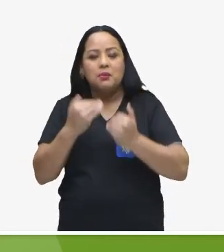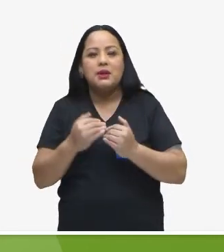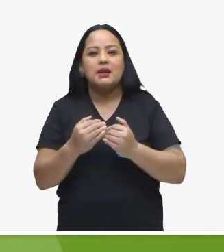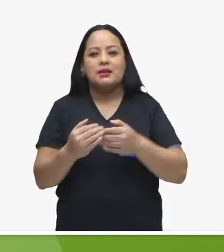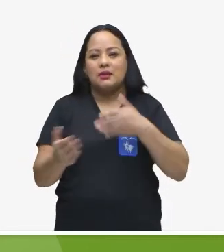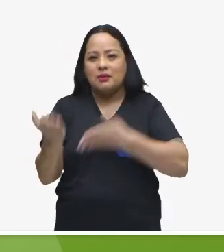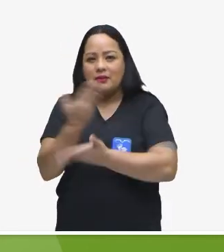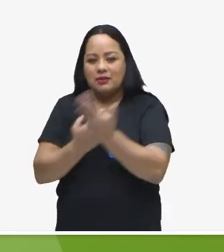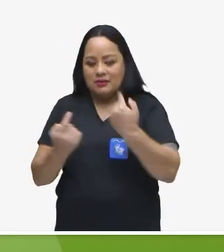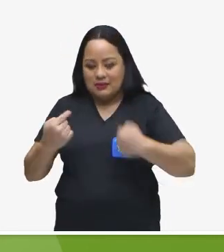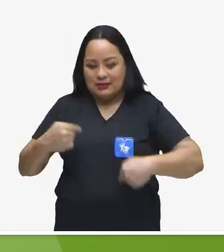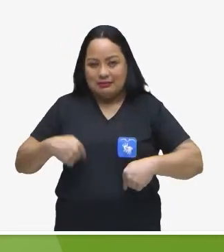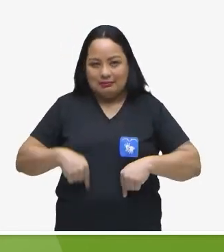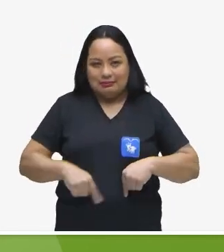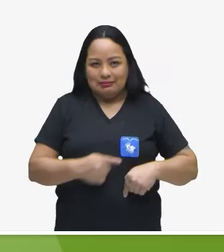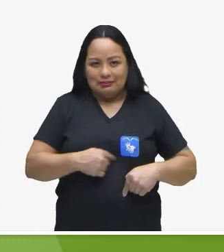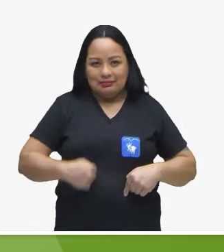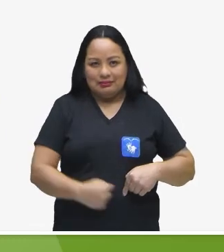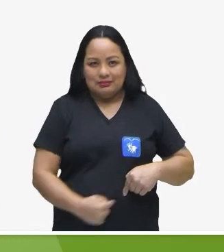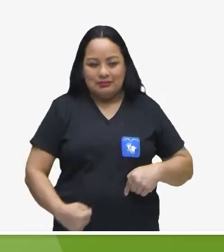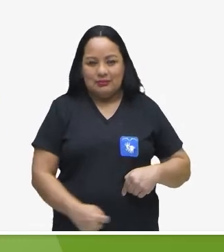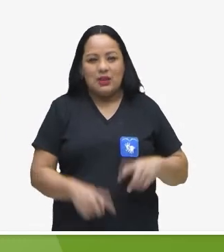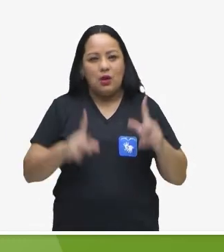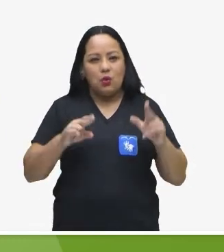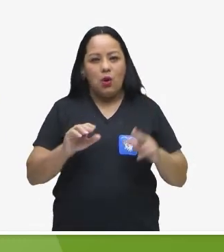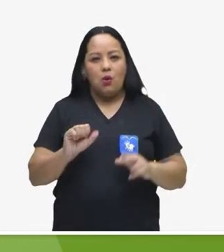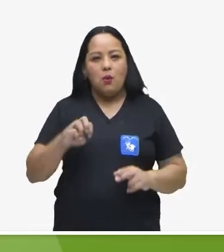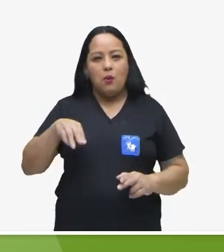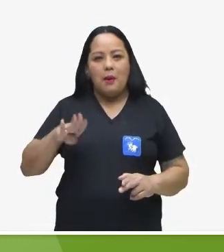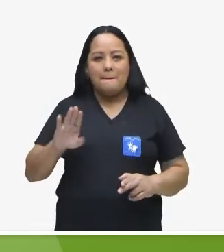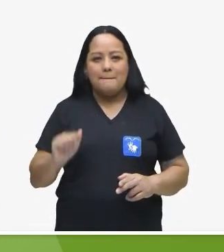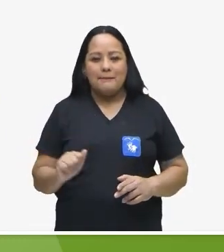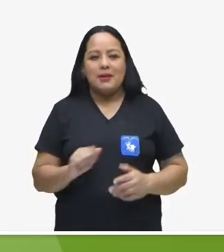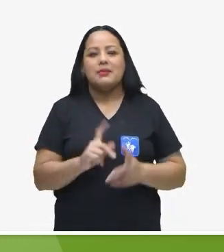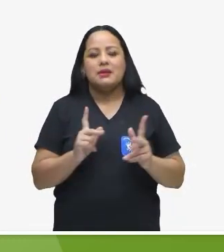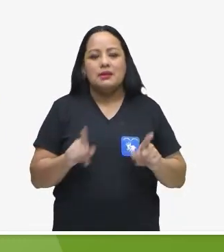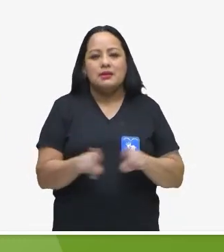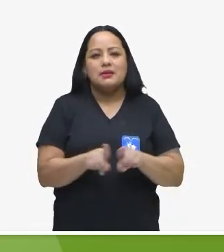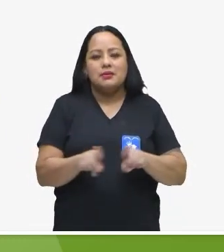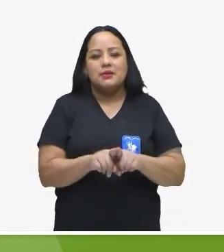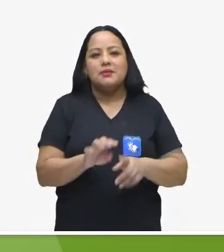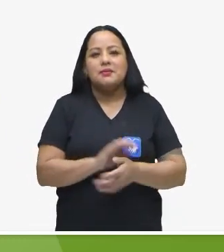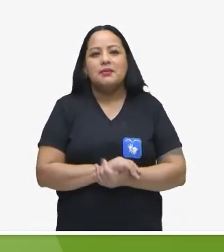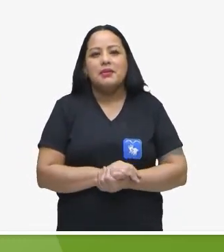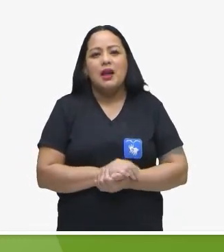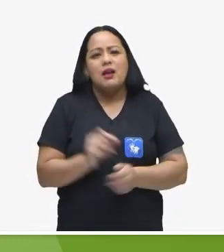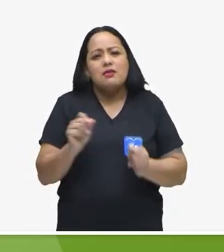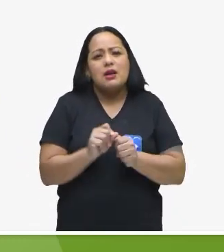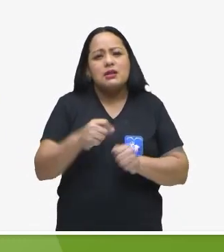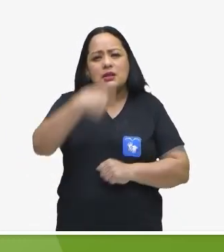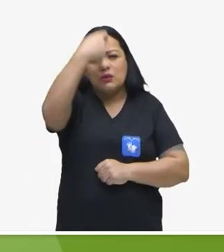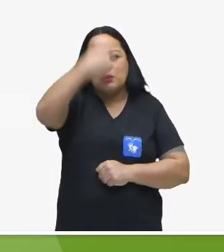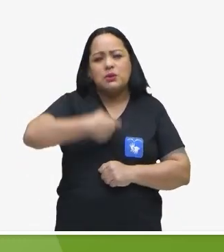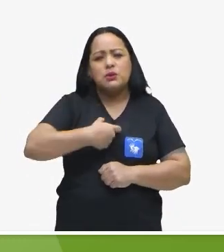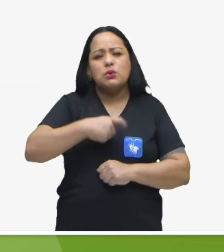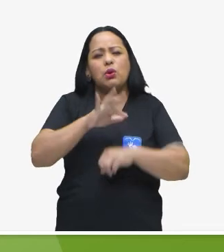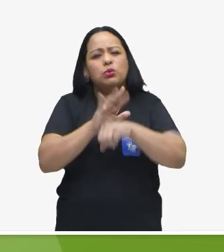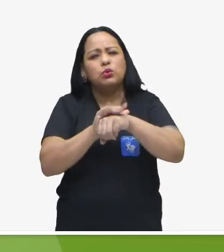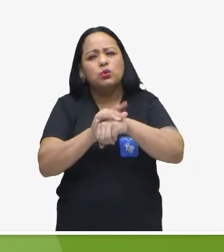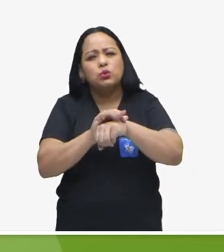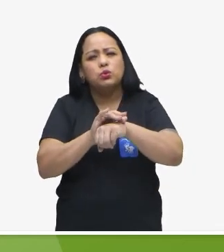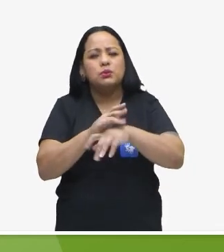no intestino humano, tá bom? Assim como a ameba também, tá certo? E ela vai deixando a pessoa doente,